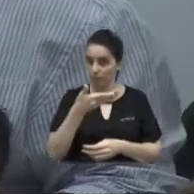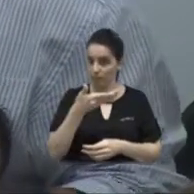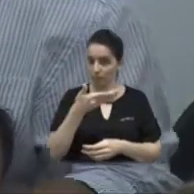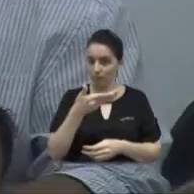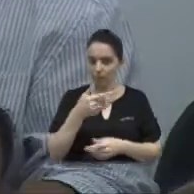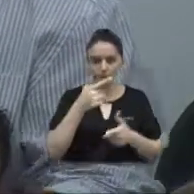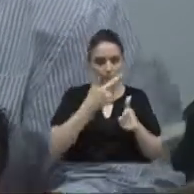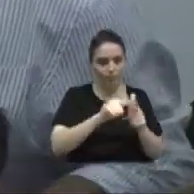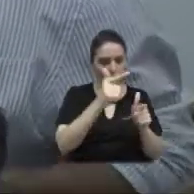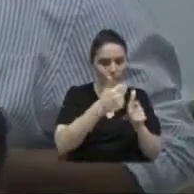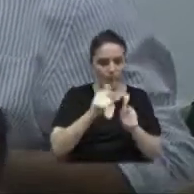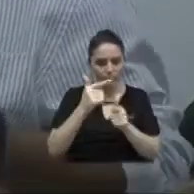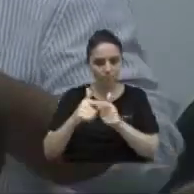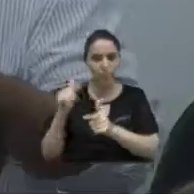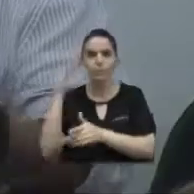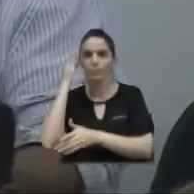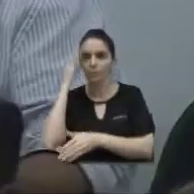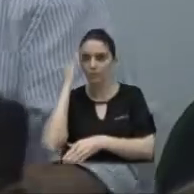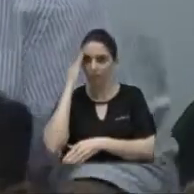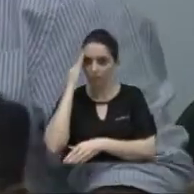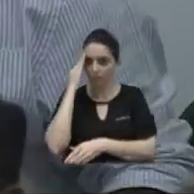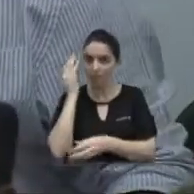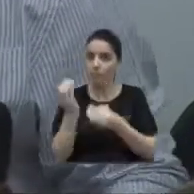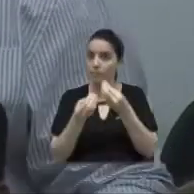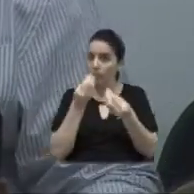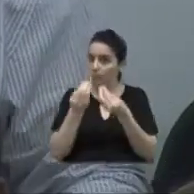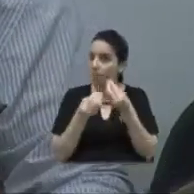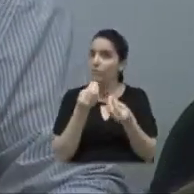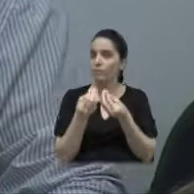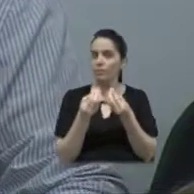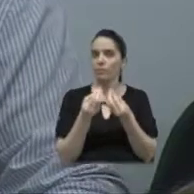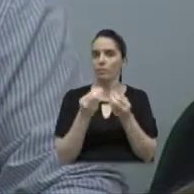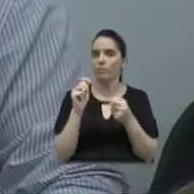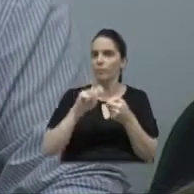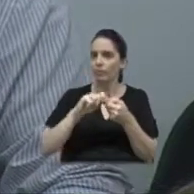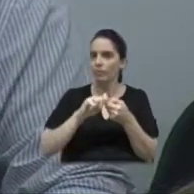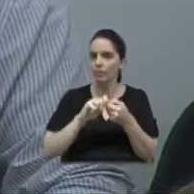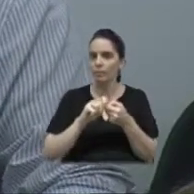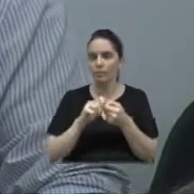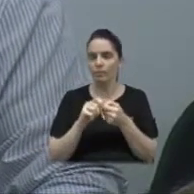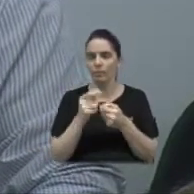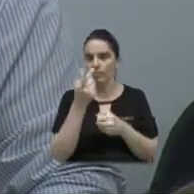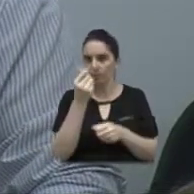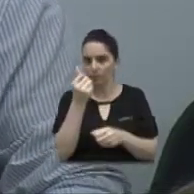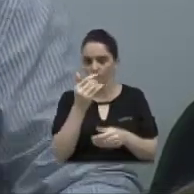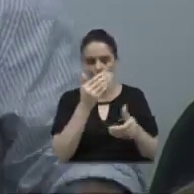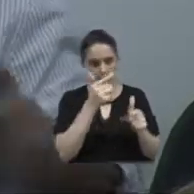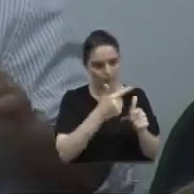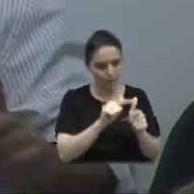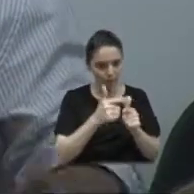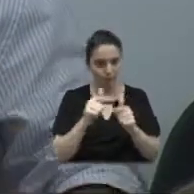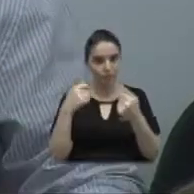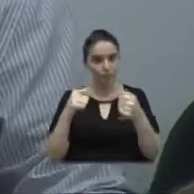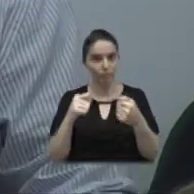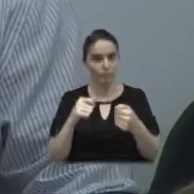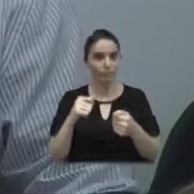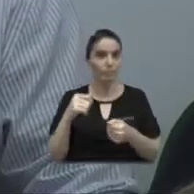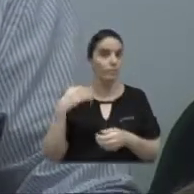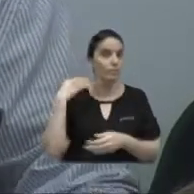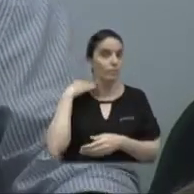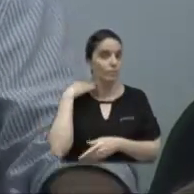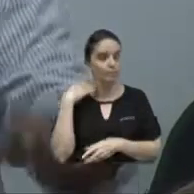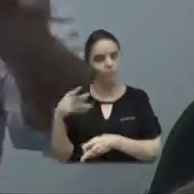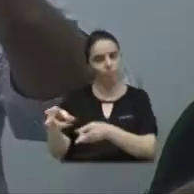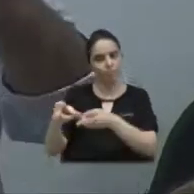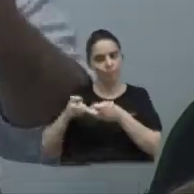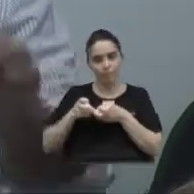casa, sabem como que é o procedimento de um financiamento. Então, tem que ter um banco com esse olhar, tem